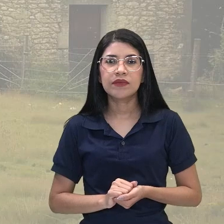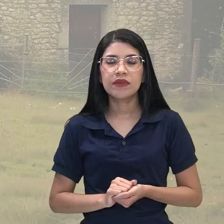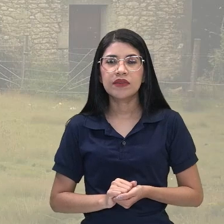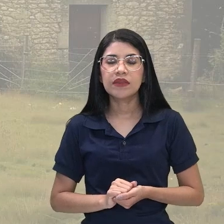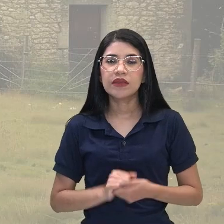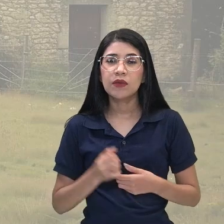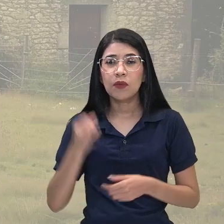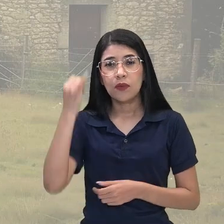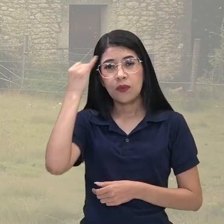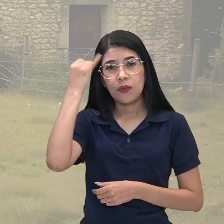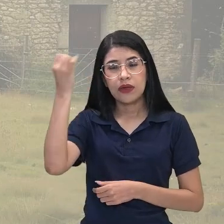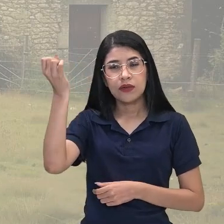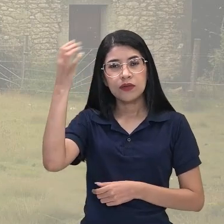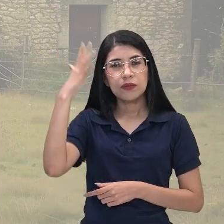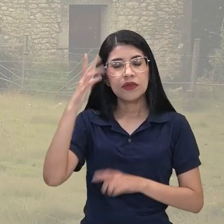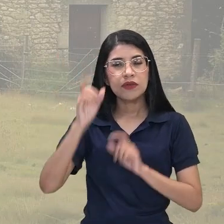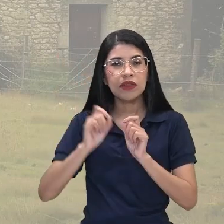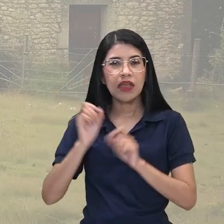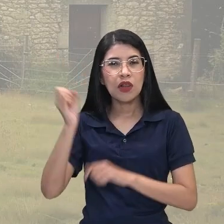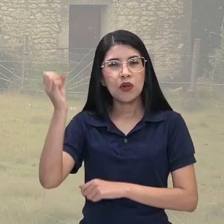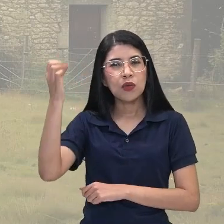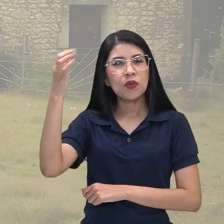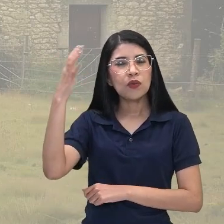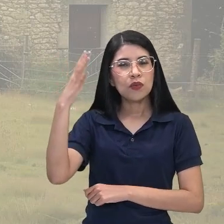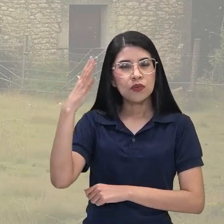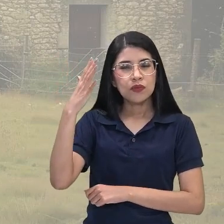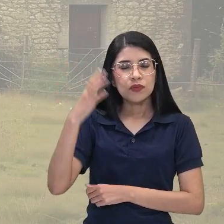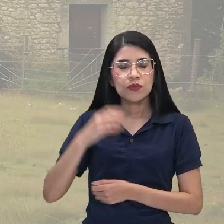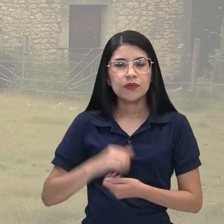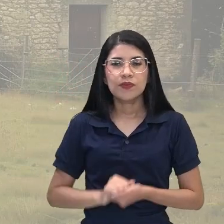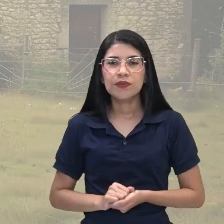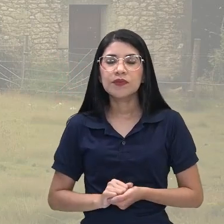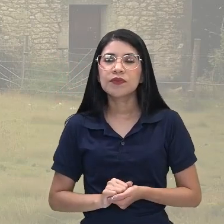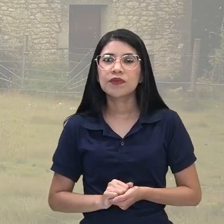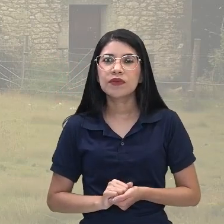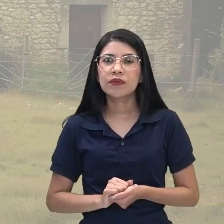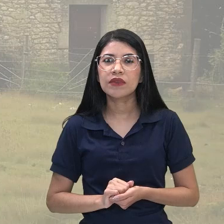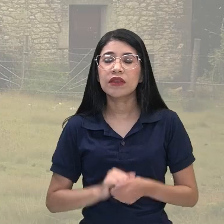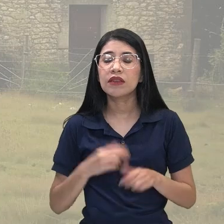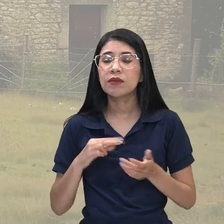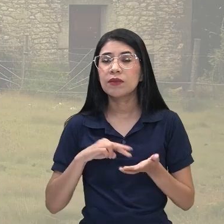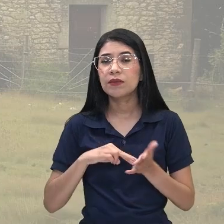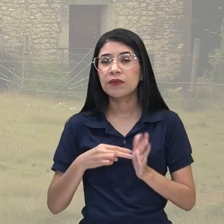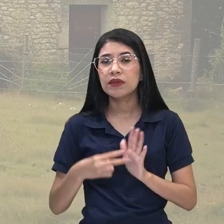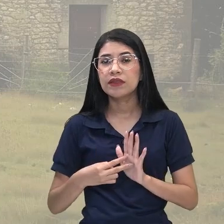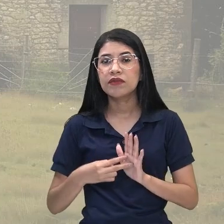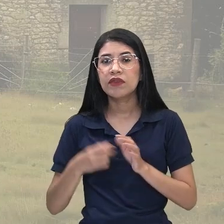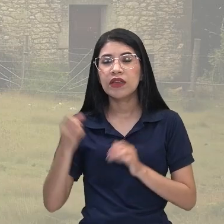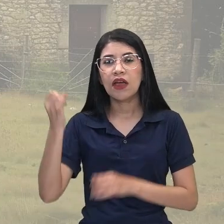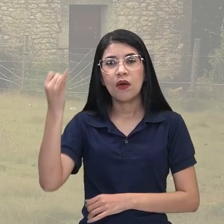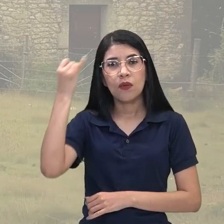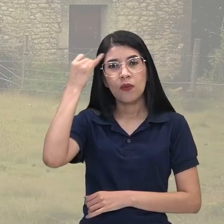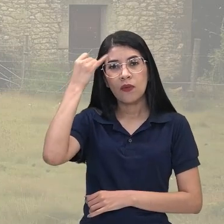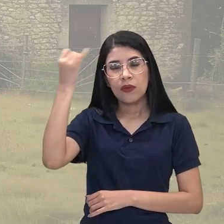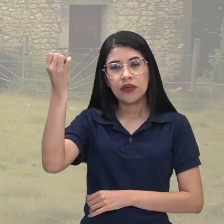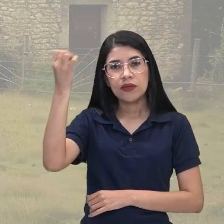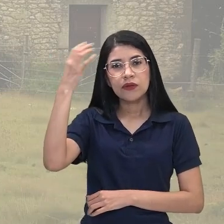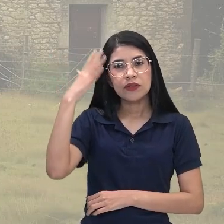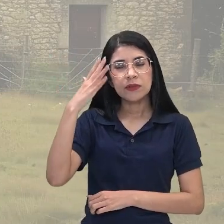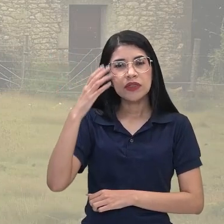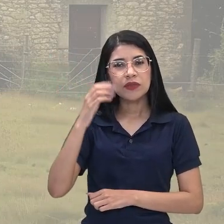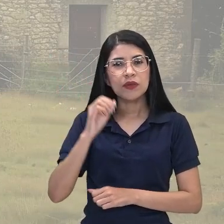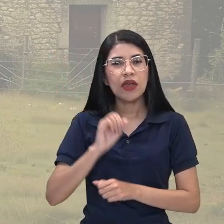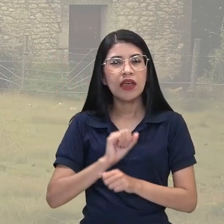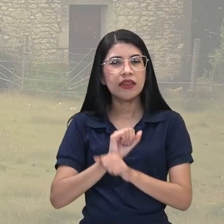essa ideia de luz, Então, o que é o iluminismo e o que que ele